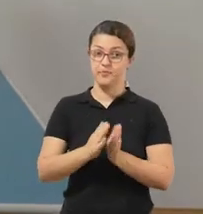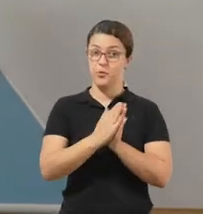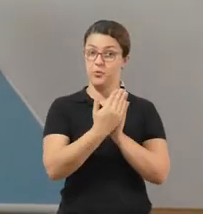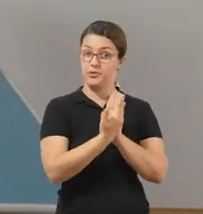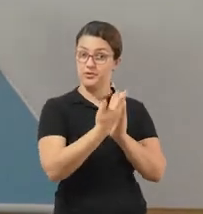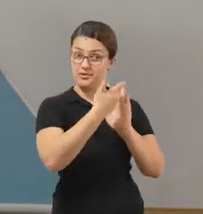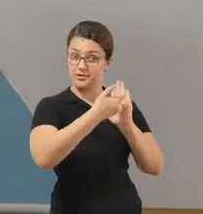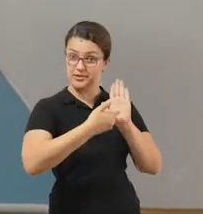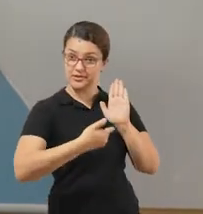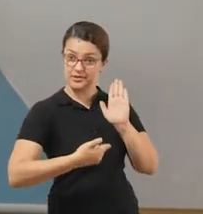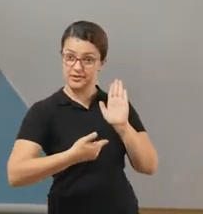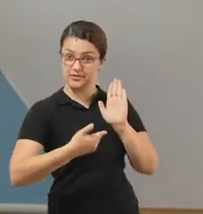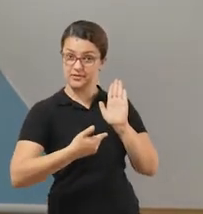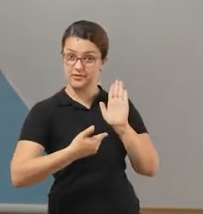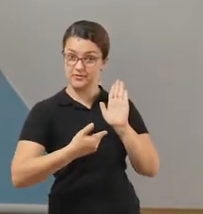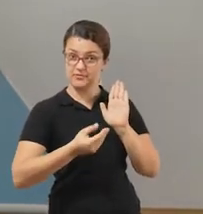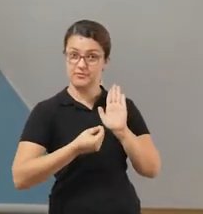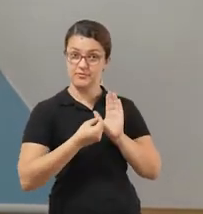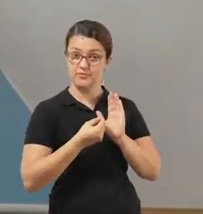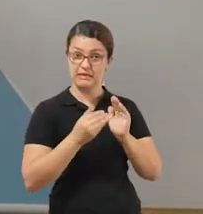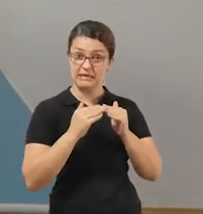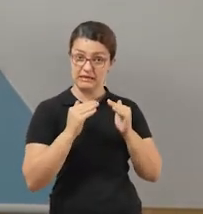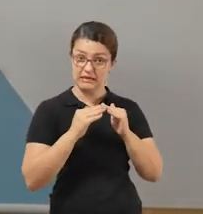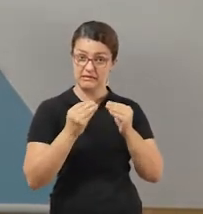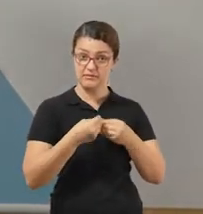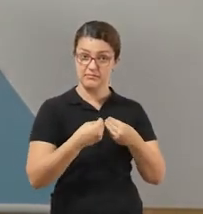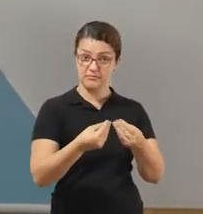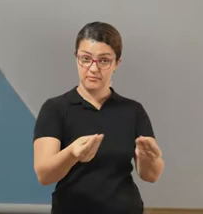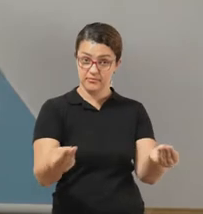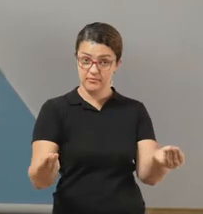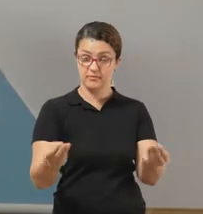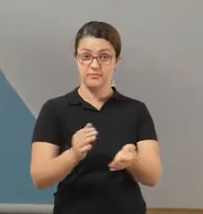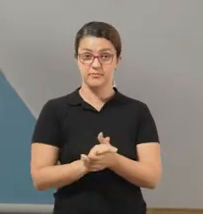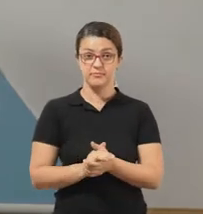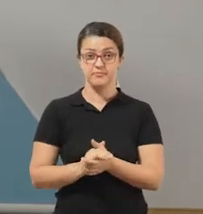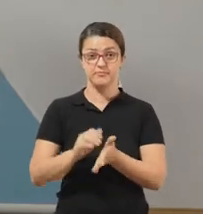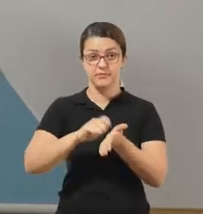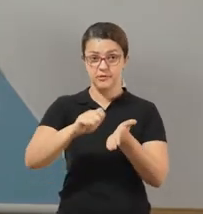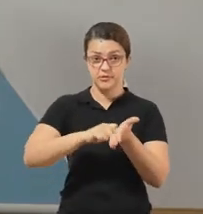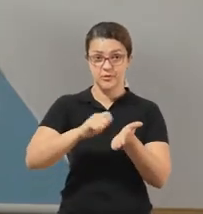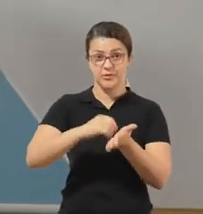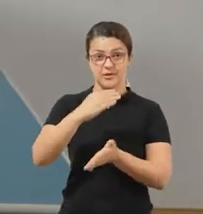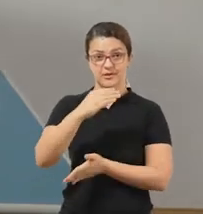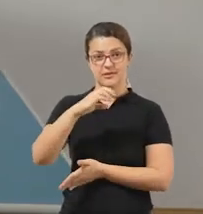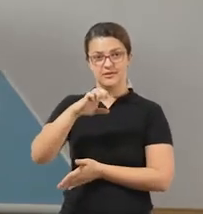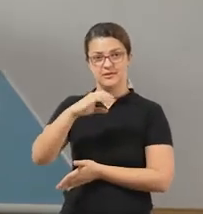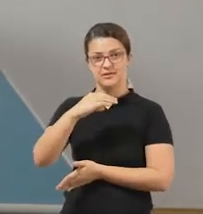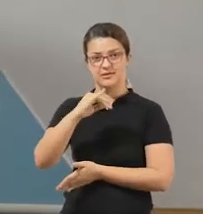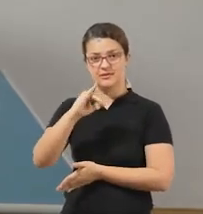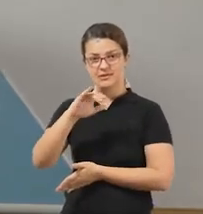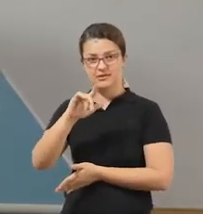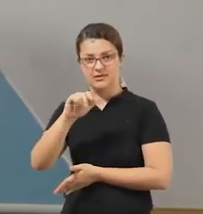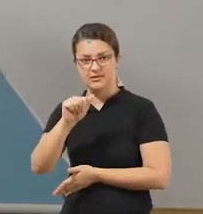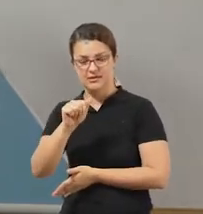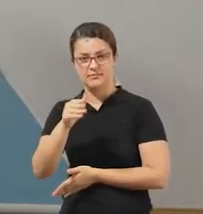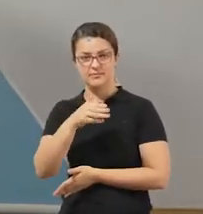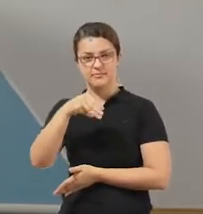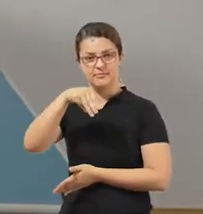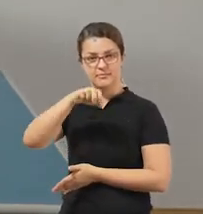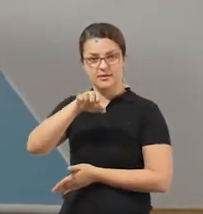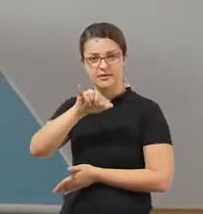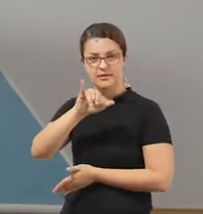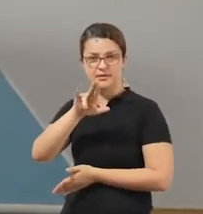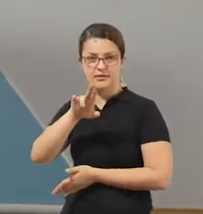é esse livro que vocês receberam em casa, né? Da Cecília Meirelles, em forma de poema. Ele